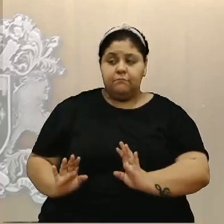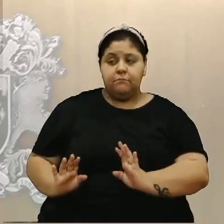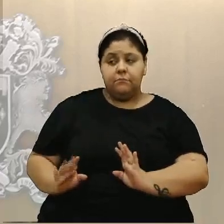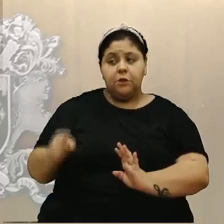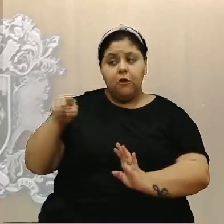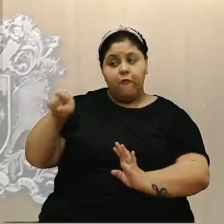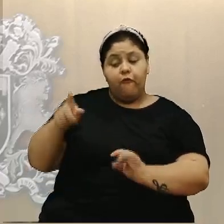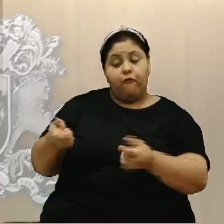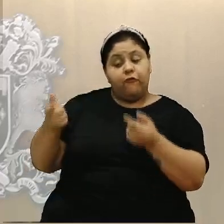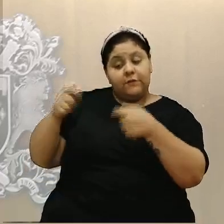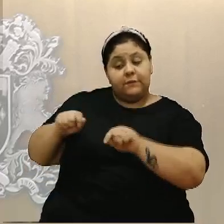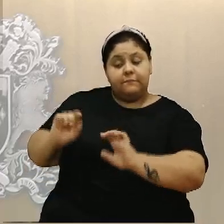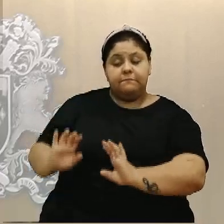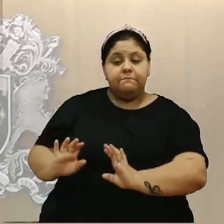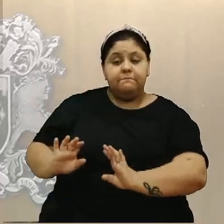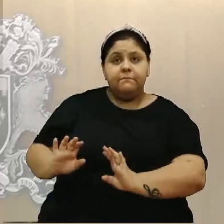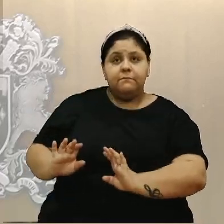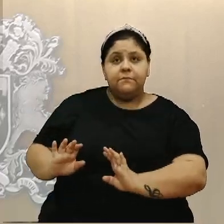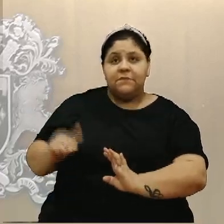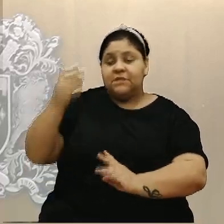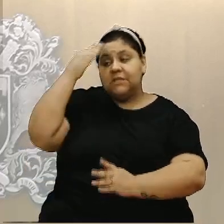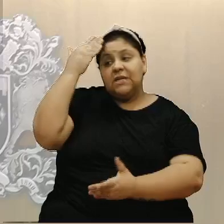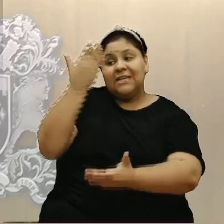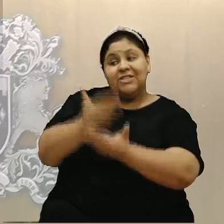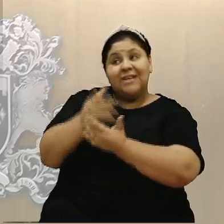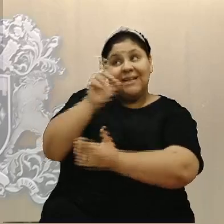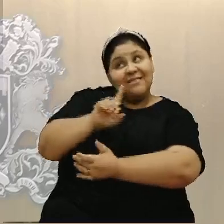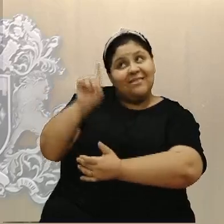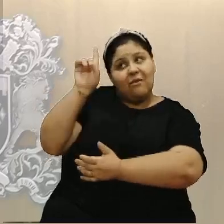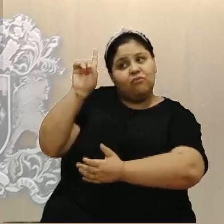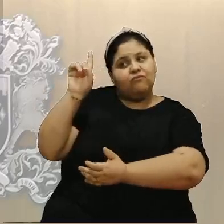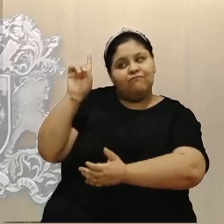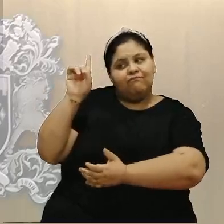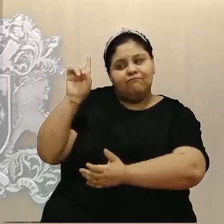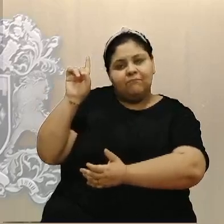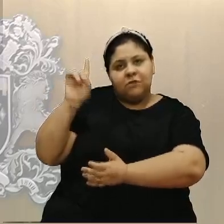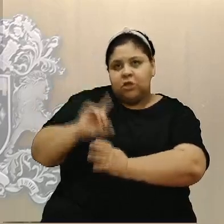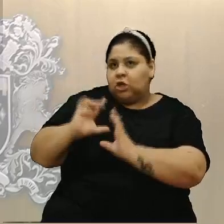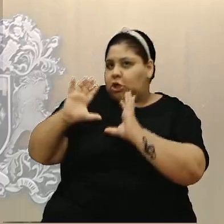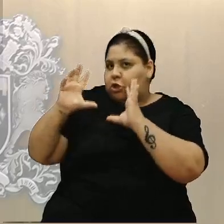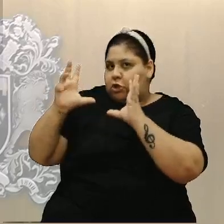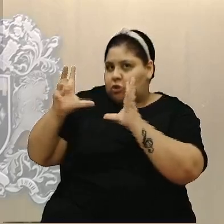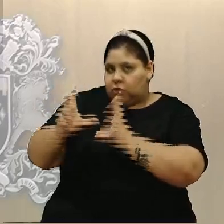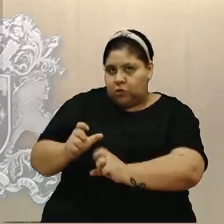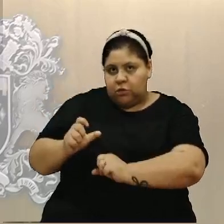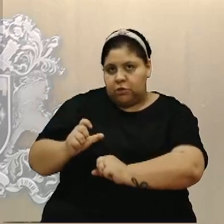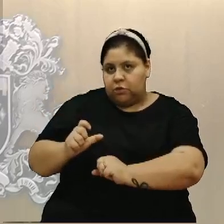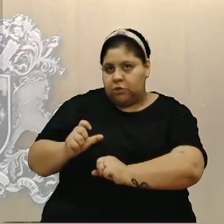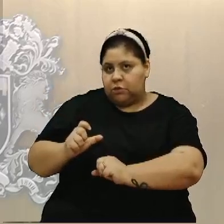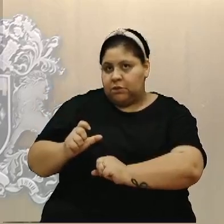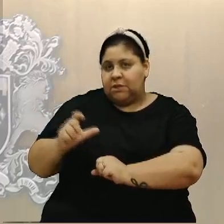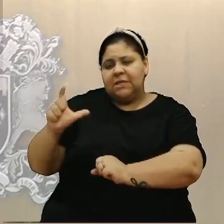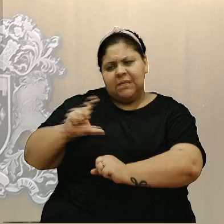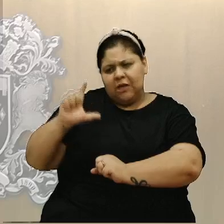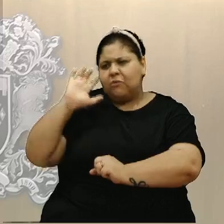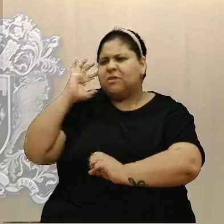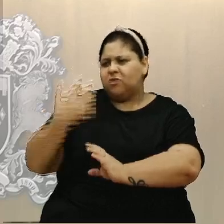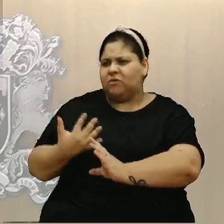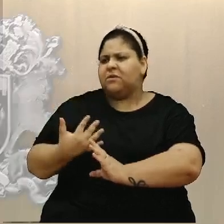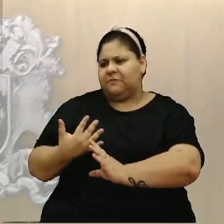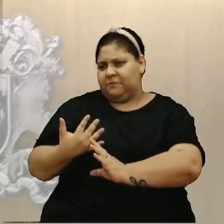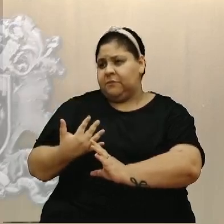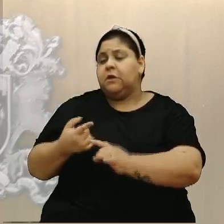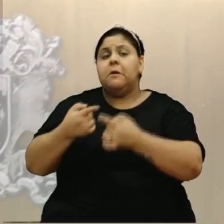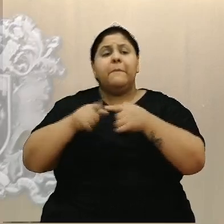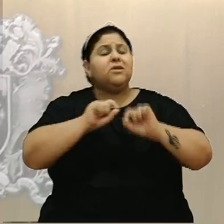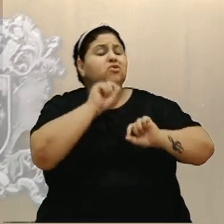você precisa acreditar em Deus. Para tudo há uma solução. Mas